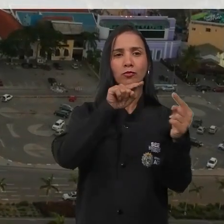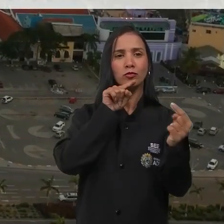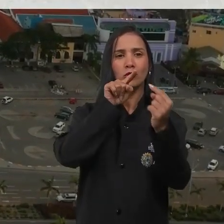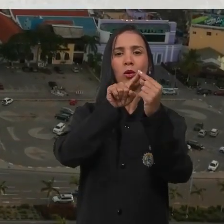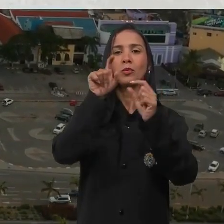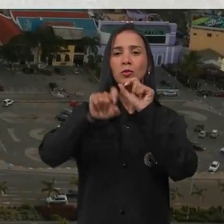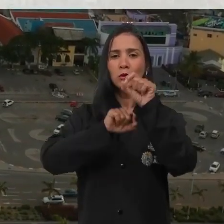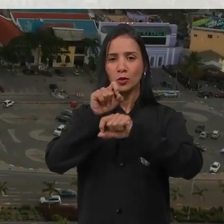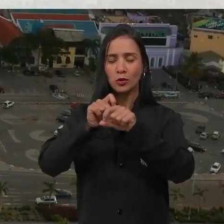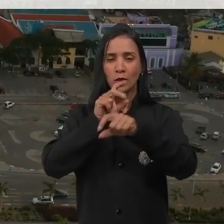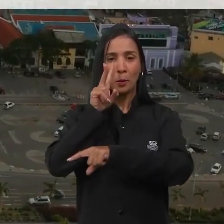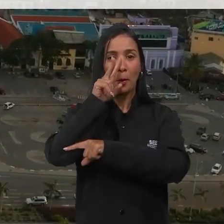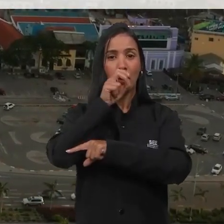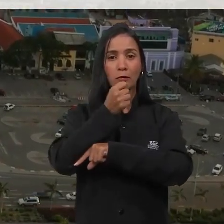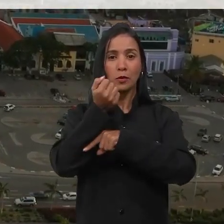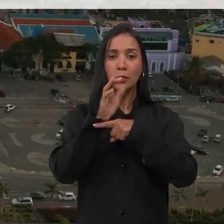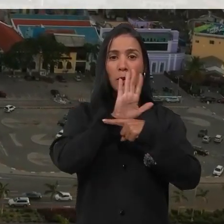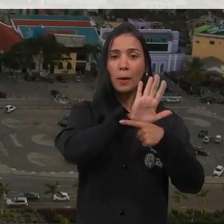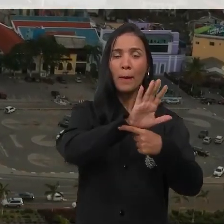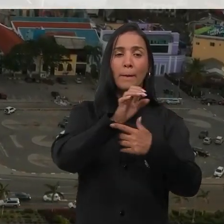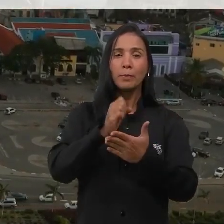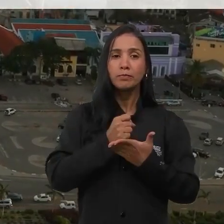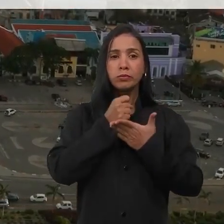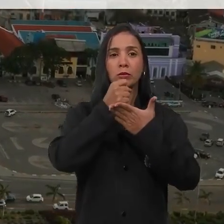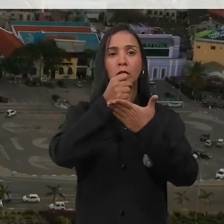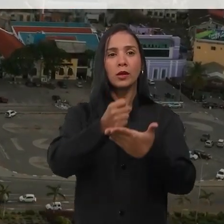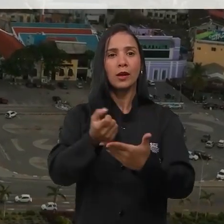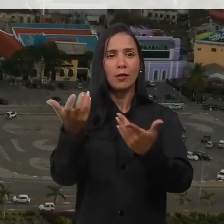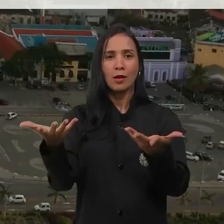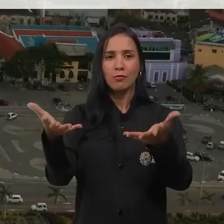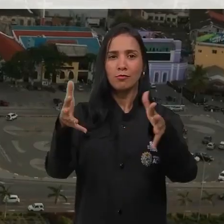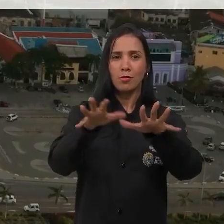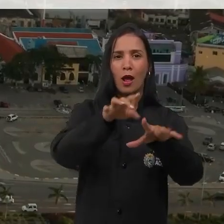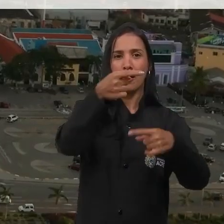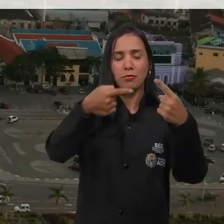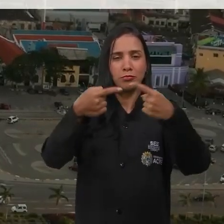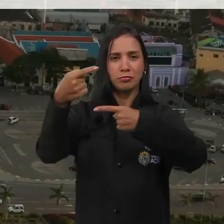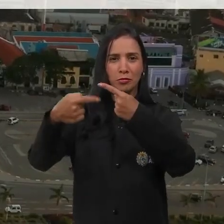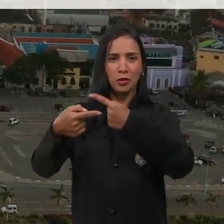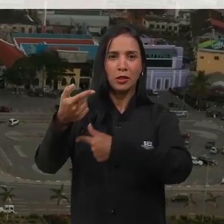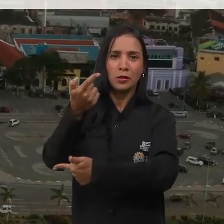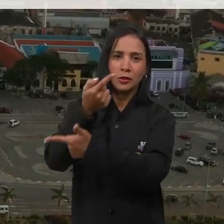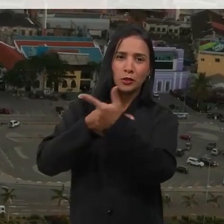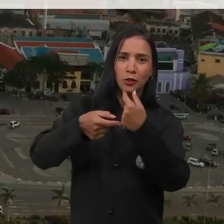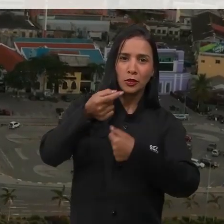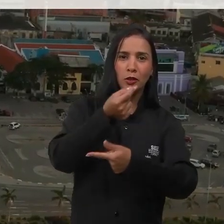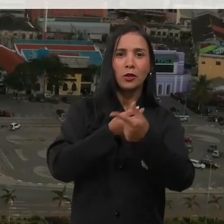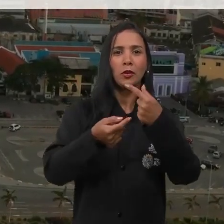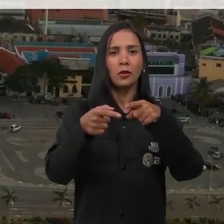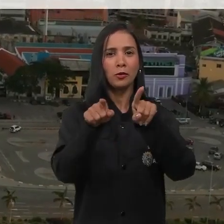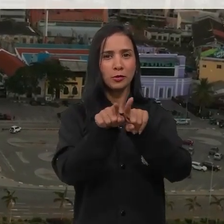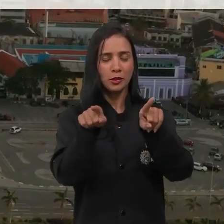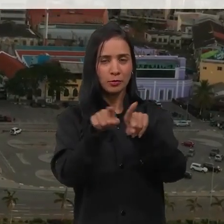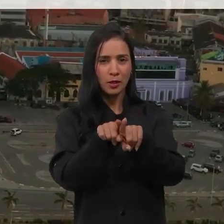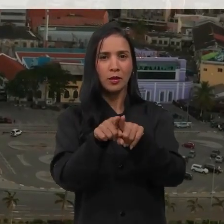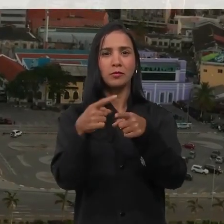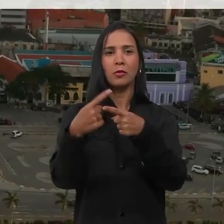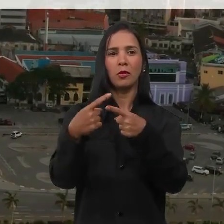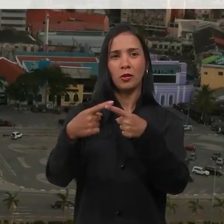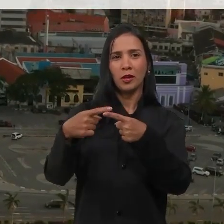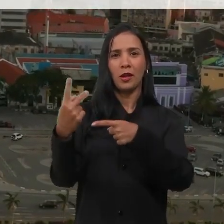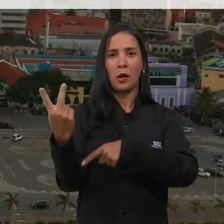do continente. Então, esses blocos econômicos, tanto a União Africana como a CDAO e o